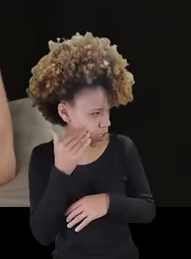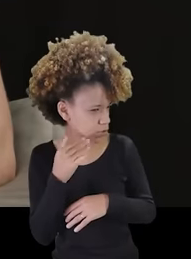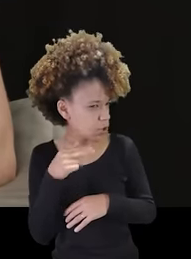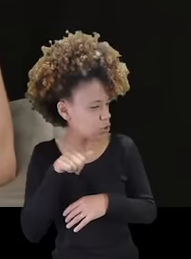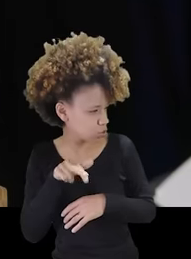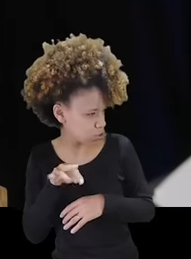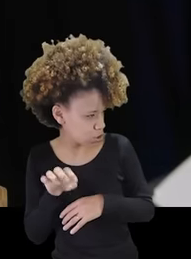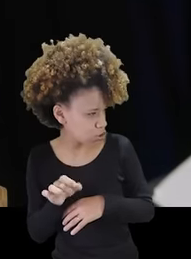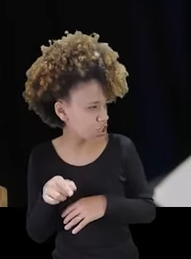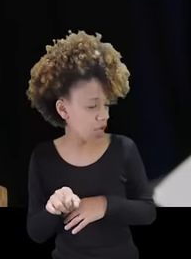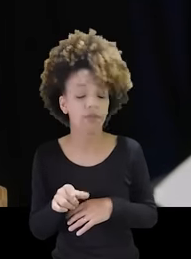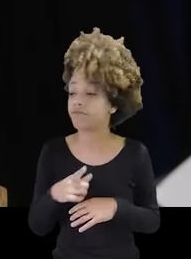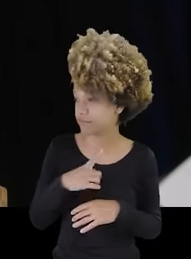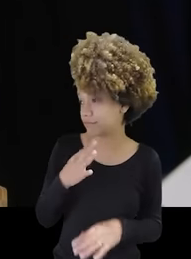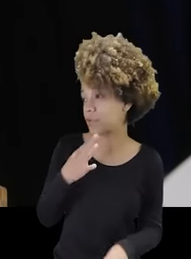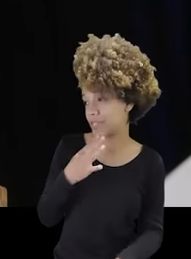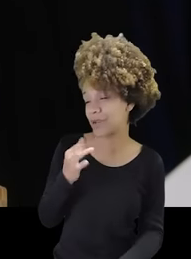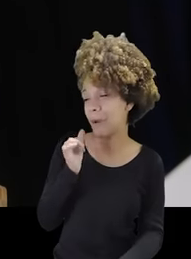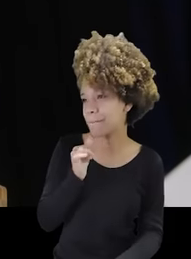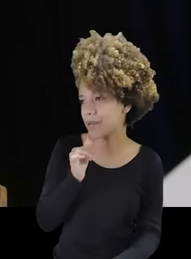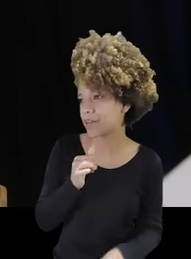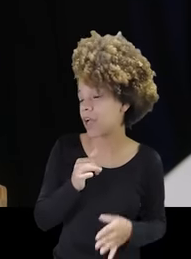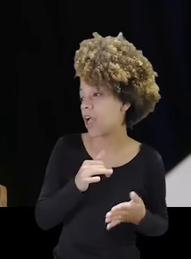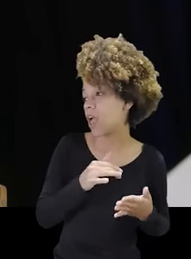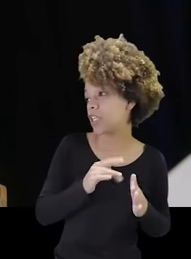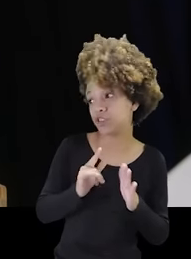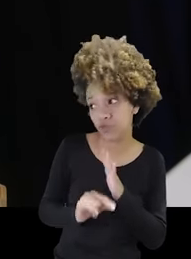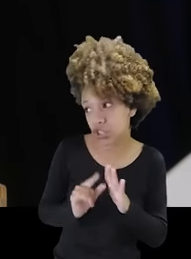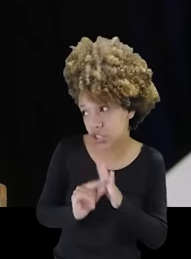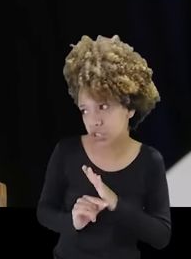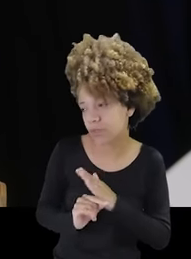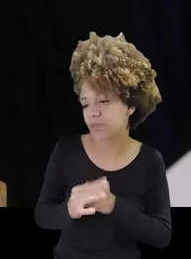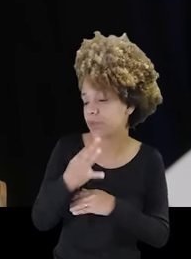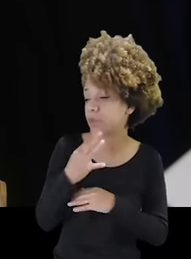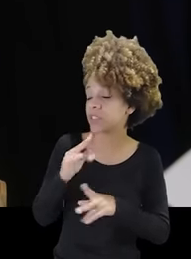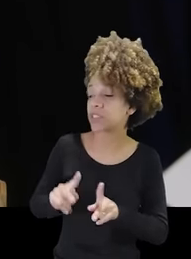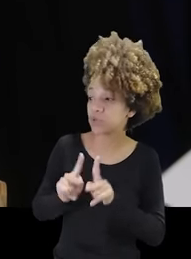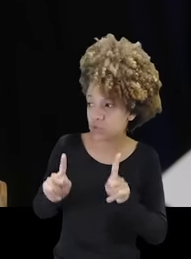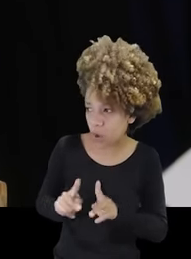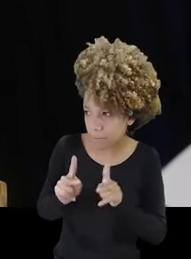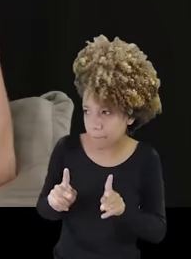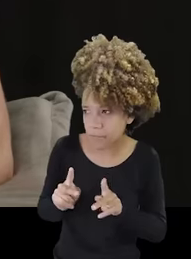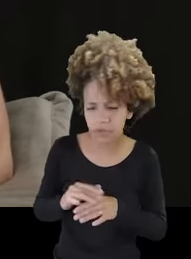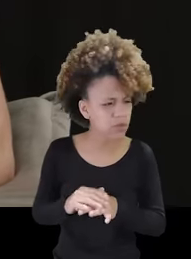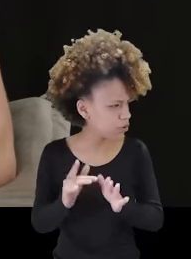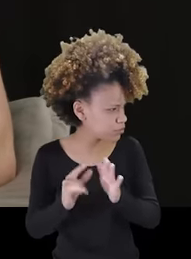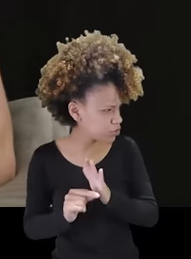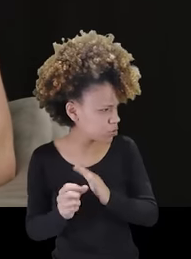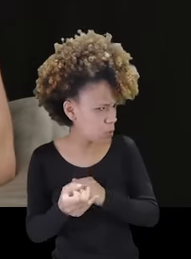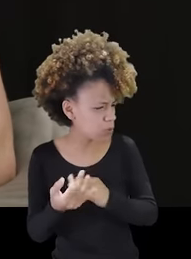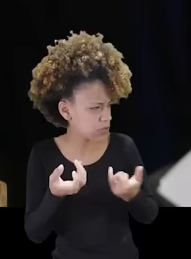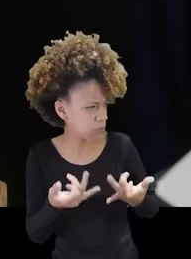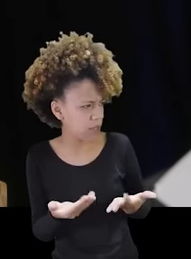por lá tem eu conheci uma menina eles são refugiados né eu conheço uma menina no shopping são refugiados